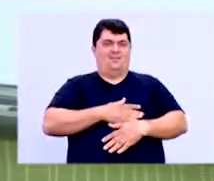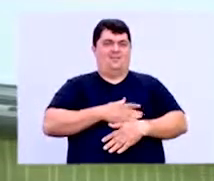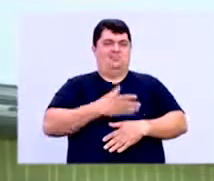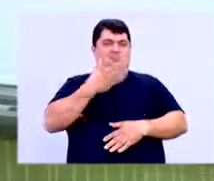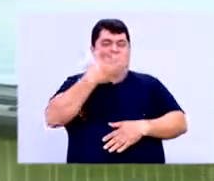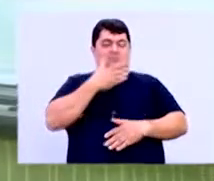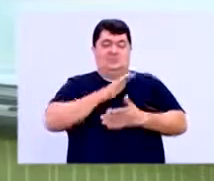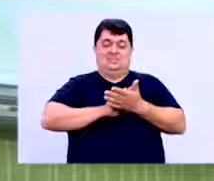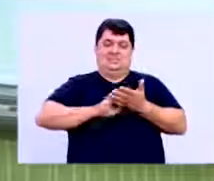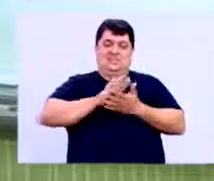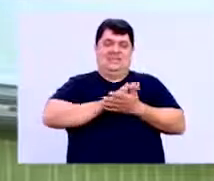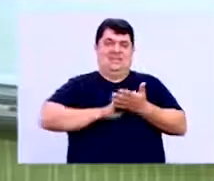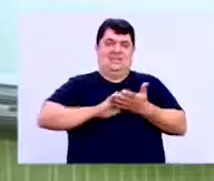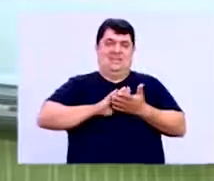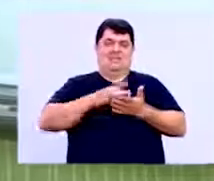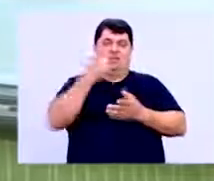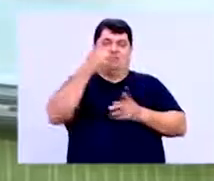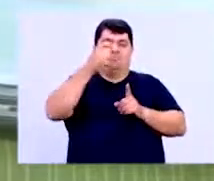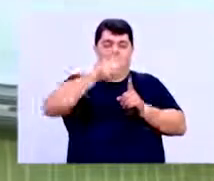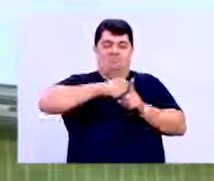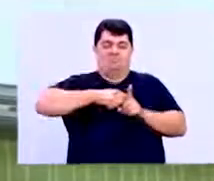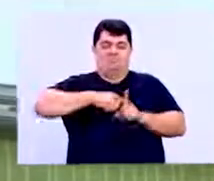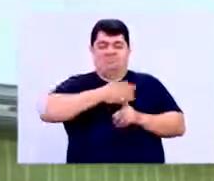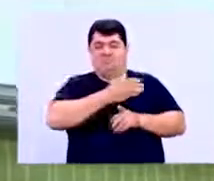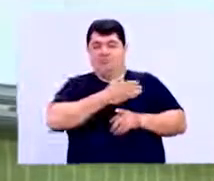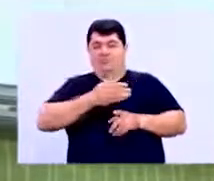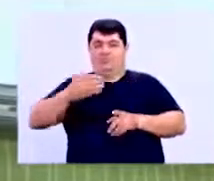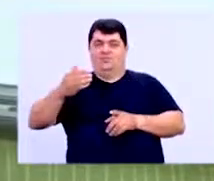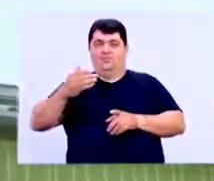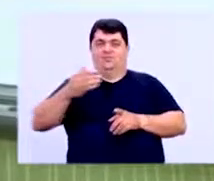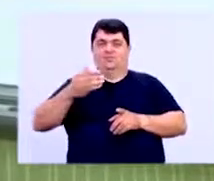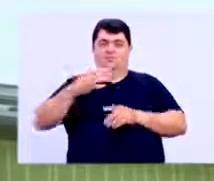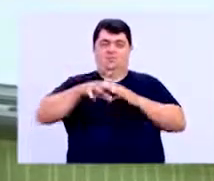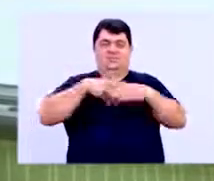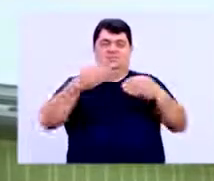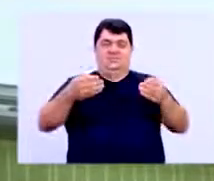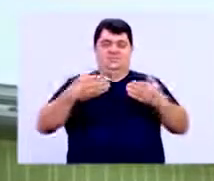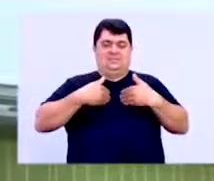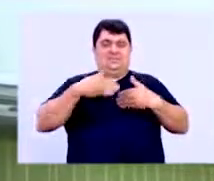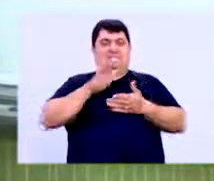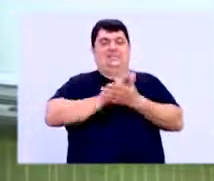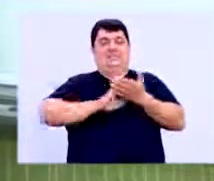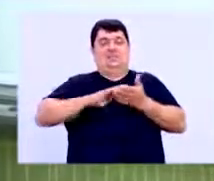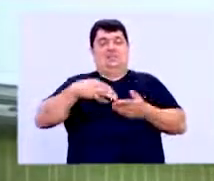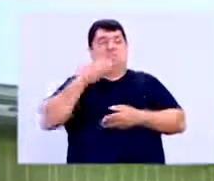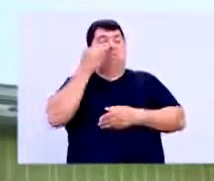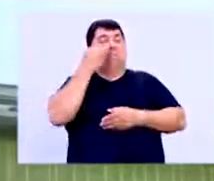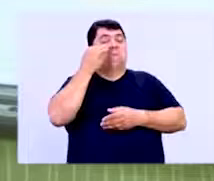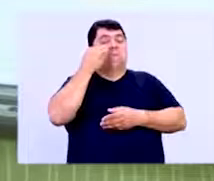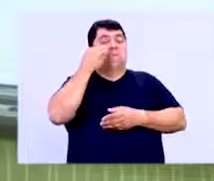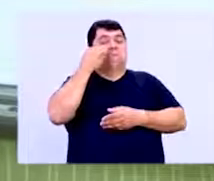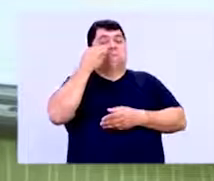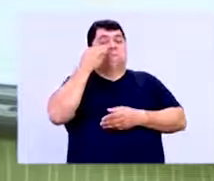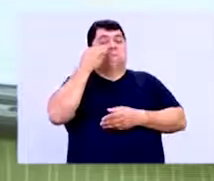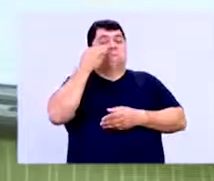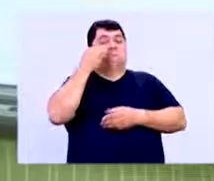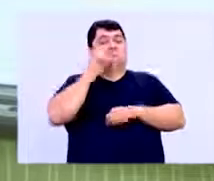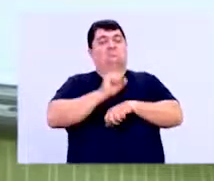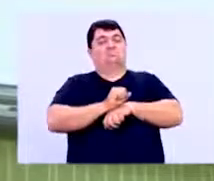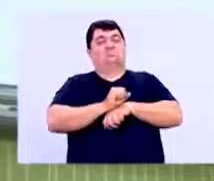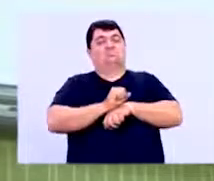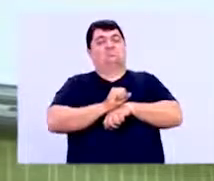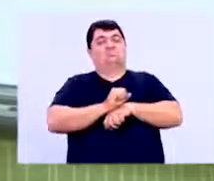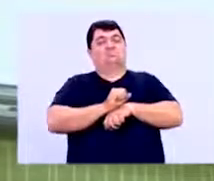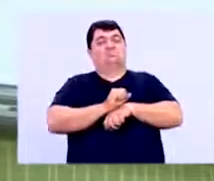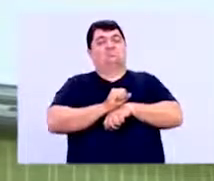aqui. Já estou aqui com vocês um mês, ó. Ninguém mandou um presente. Vamos ver, né? Claro que isso não se faz. Estou falando